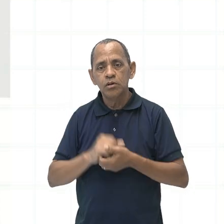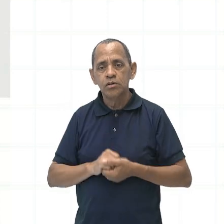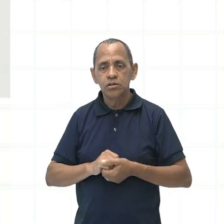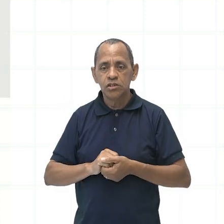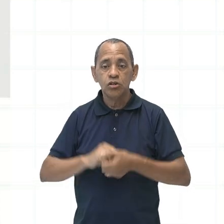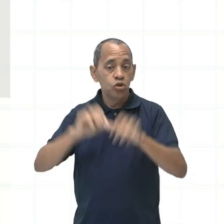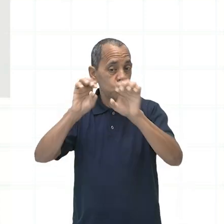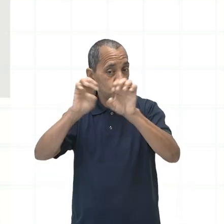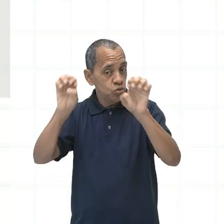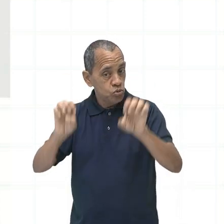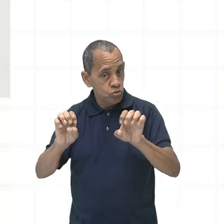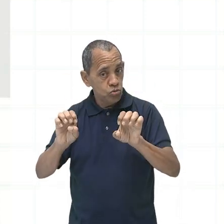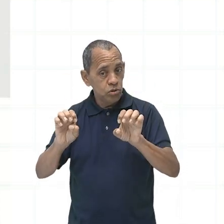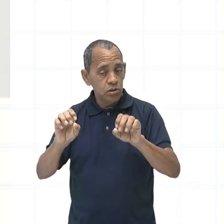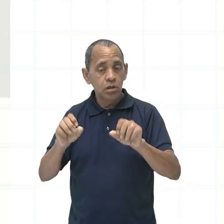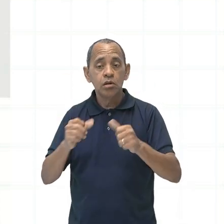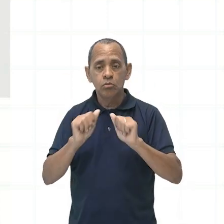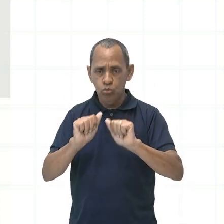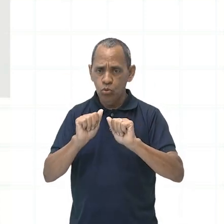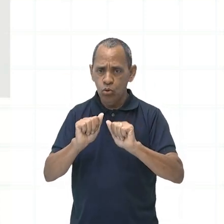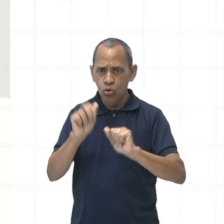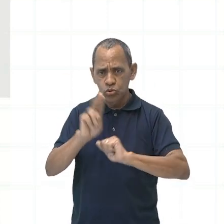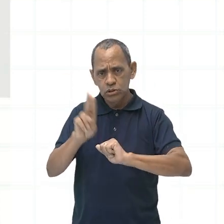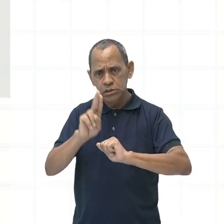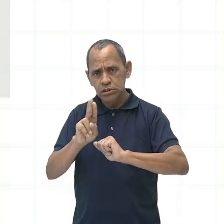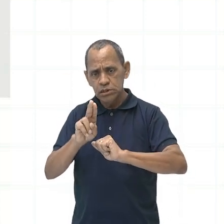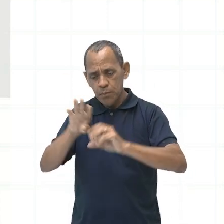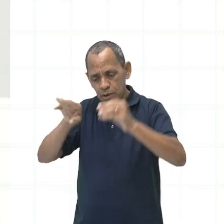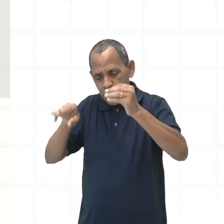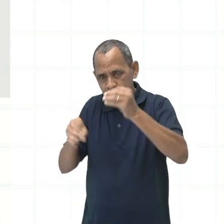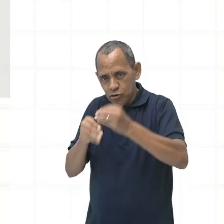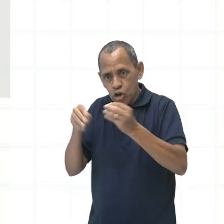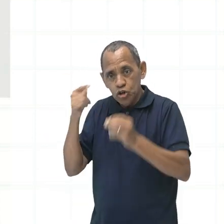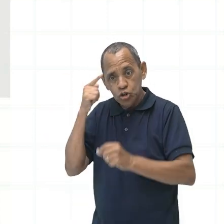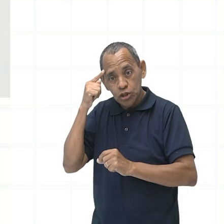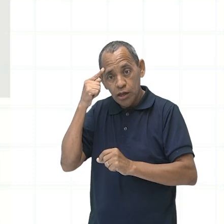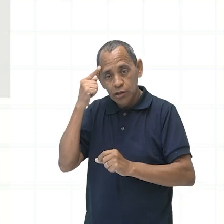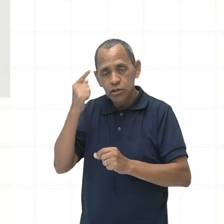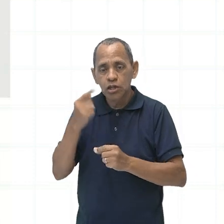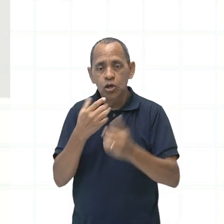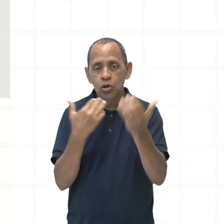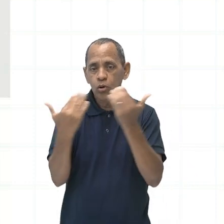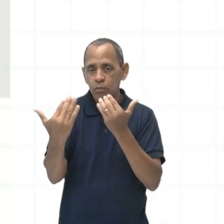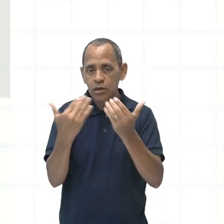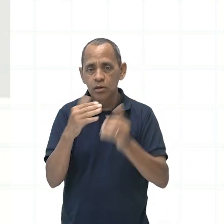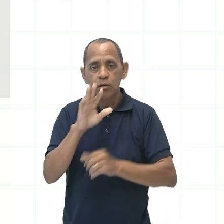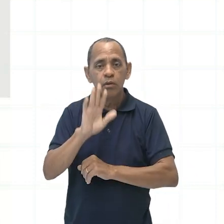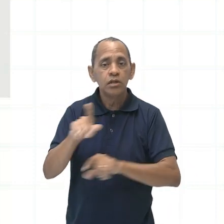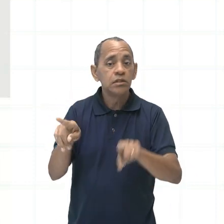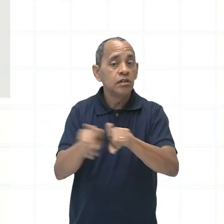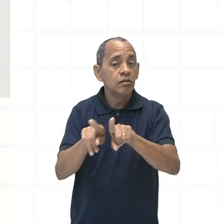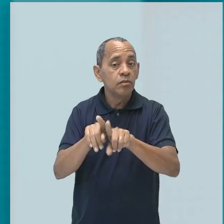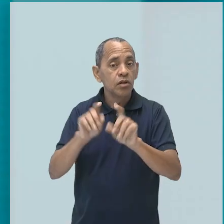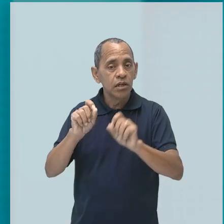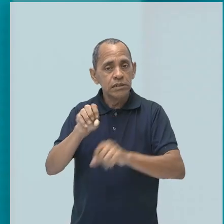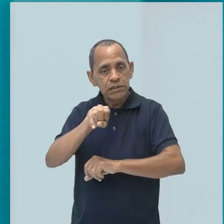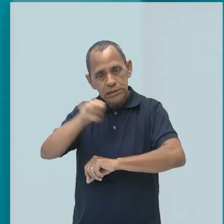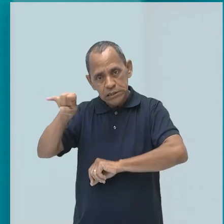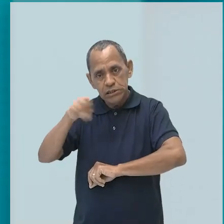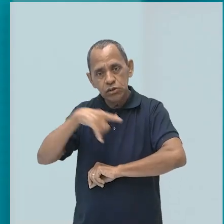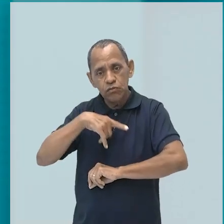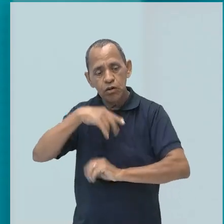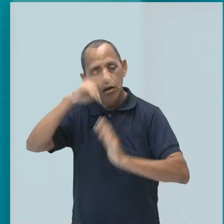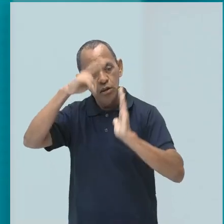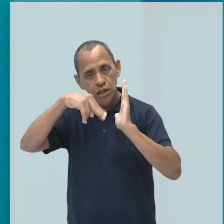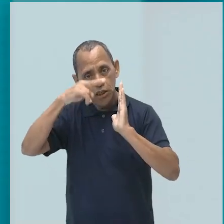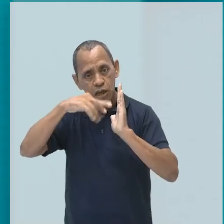que são construções que eu posso utilizar para introduzir justamente a ideia da comparação, mas